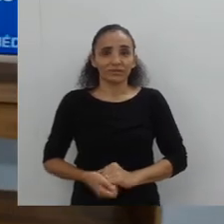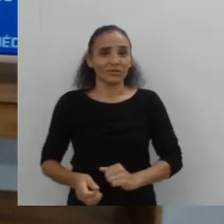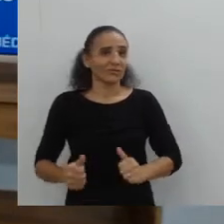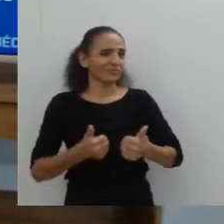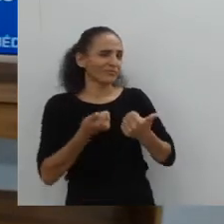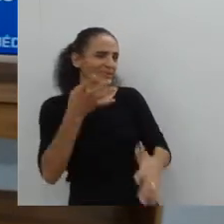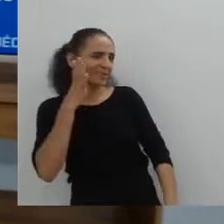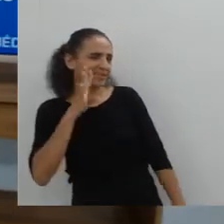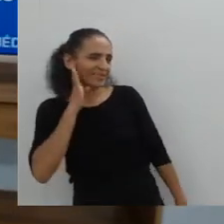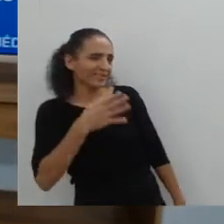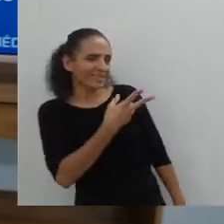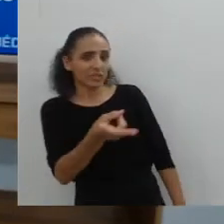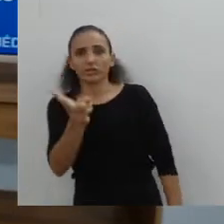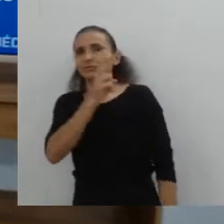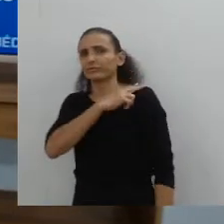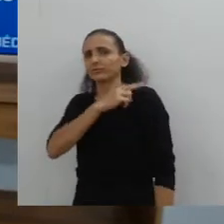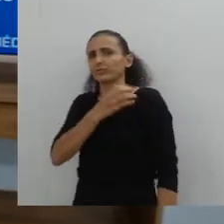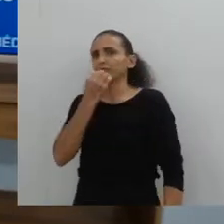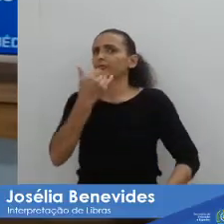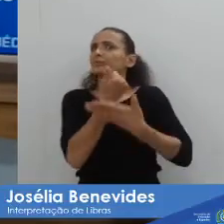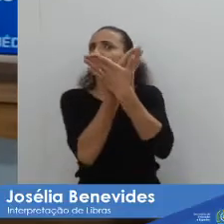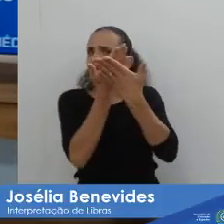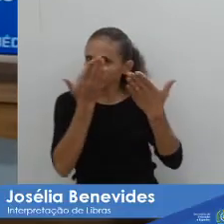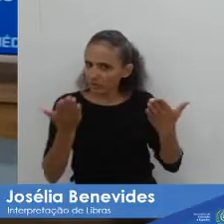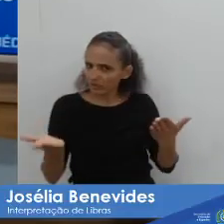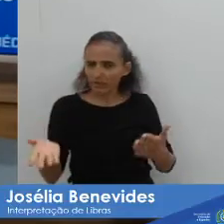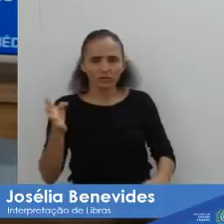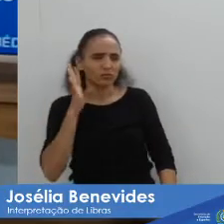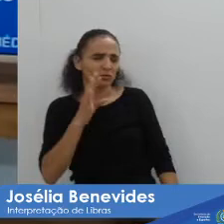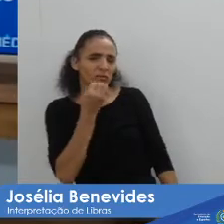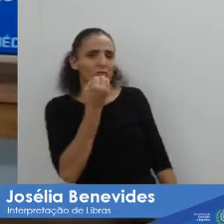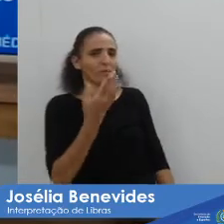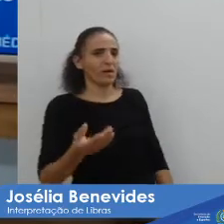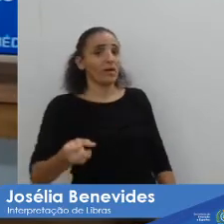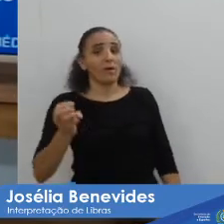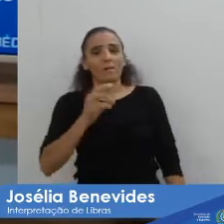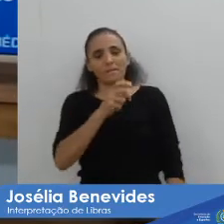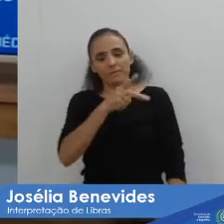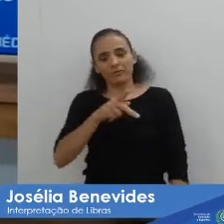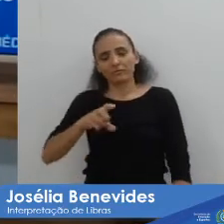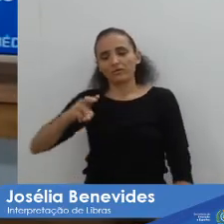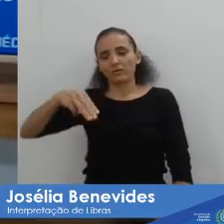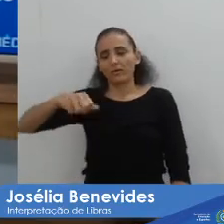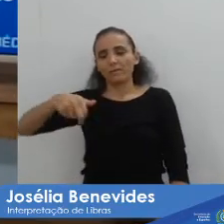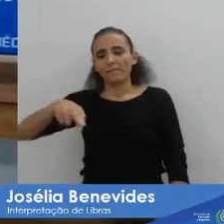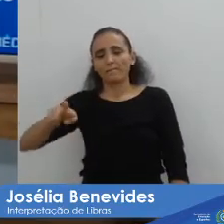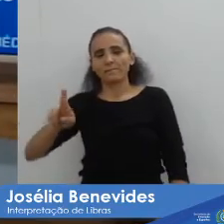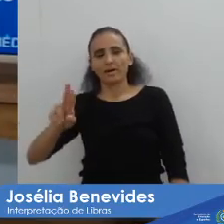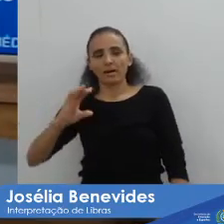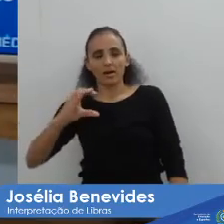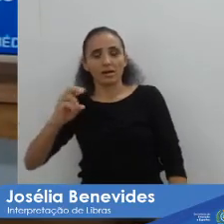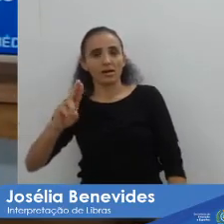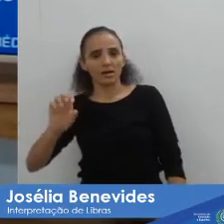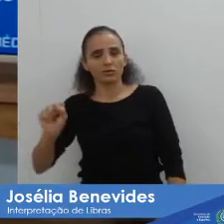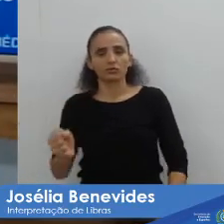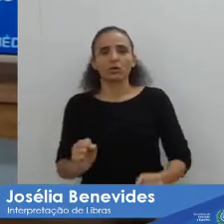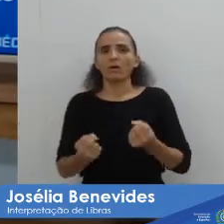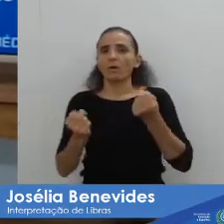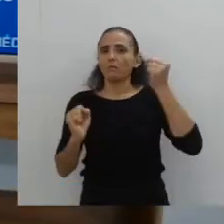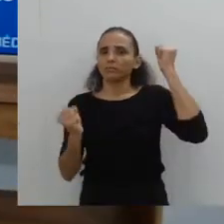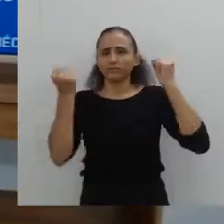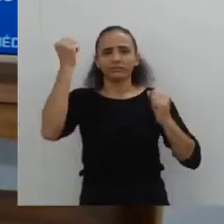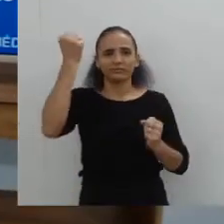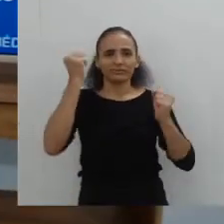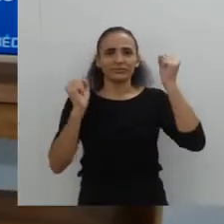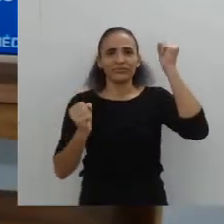Fala galerinha do segundo ano, tudo bom com vocês? Tudo tranquilo? O meu nome é Marcos Girão, eu sou professor de Educação Física,